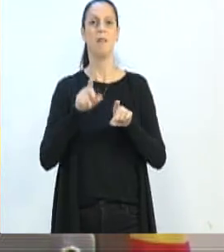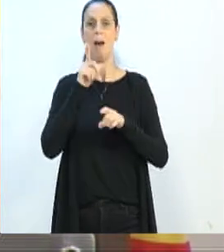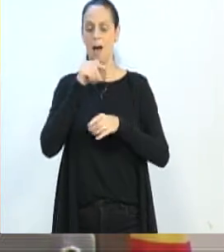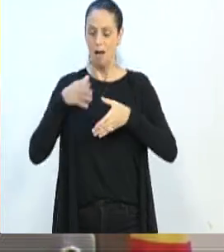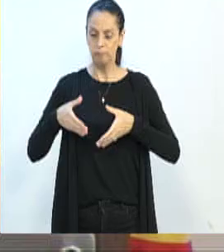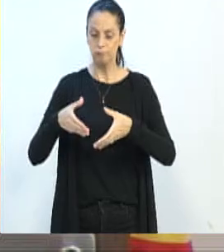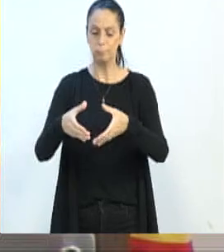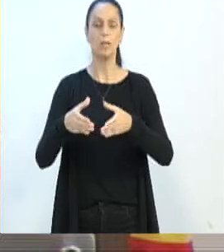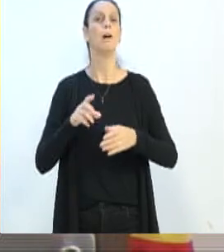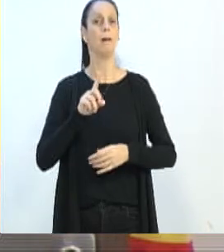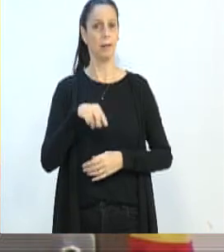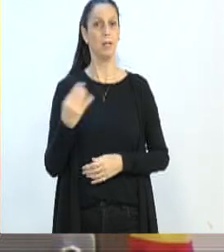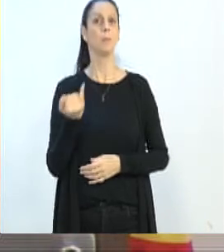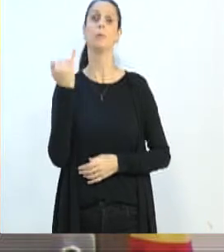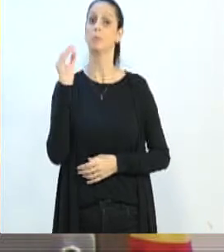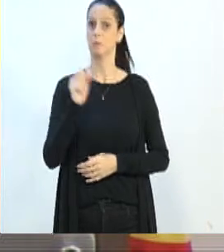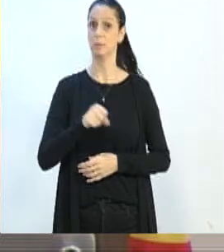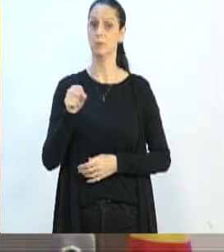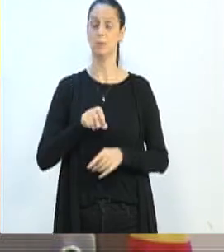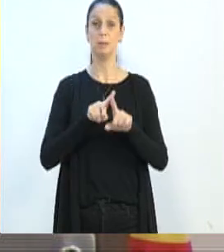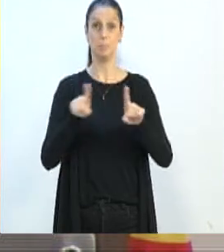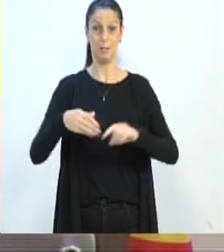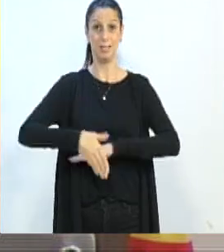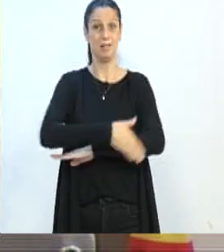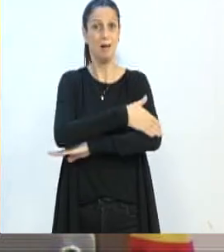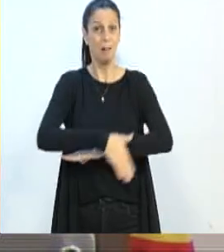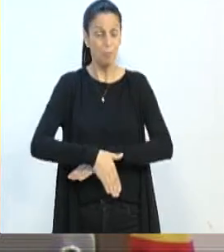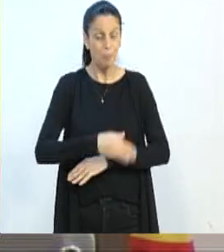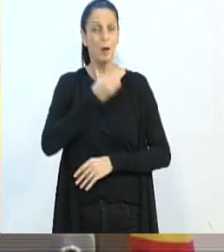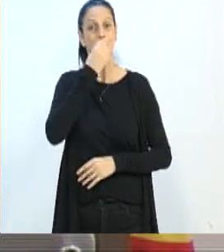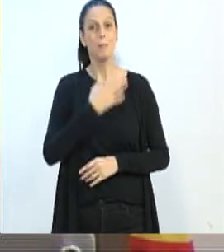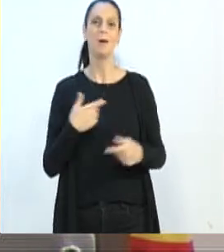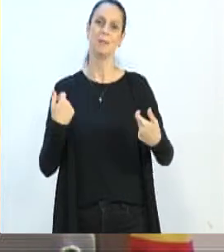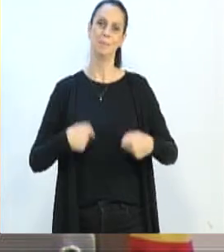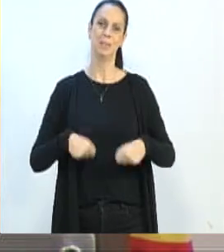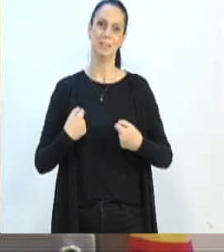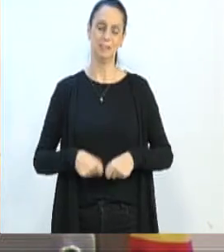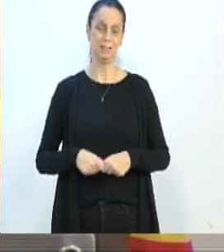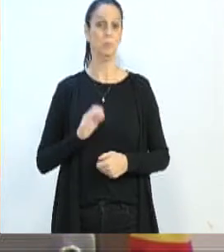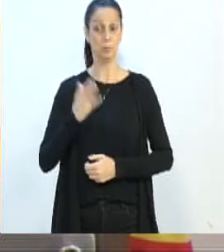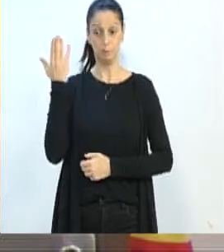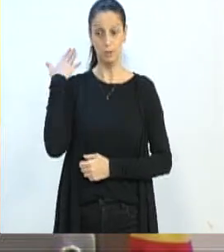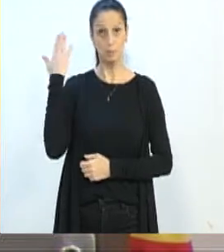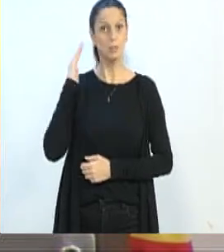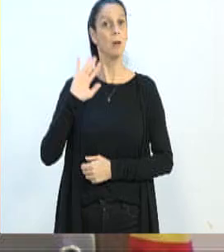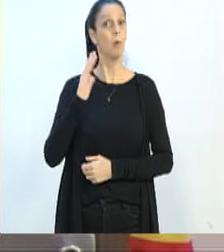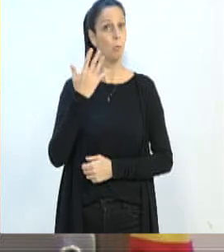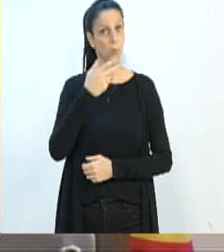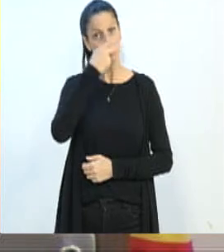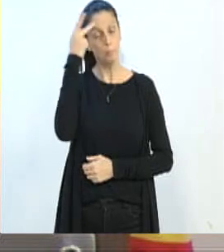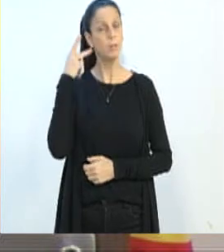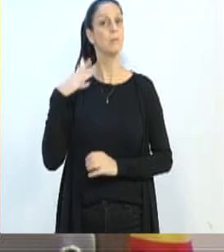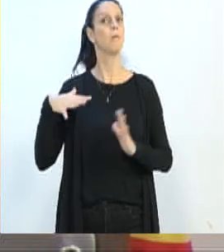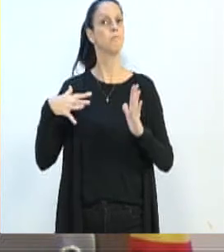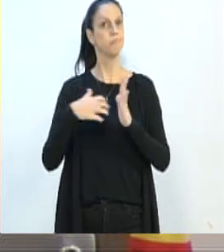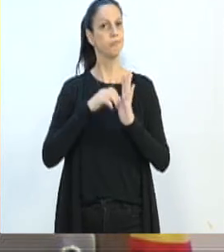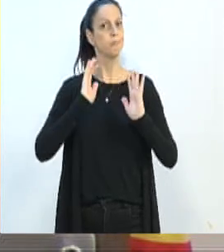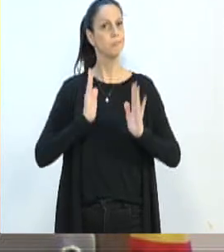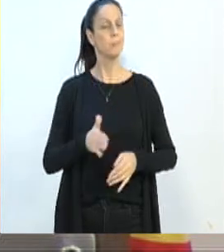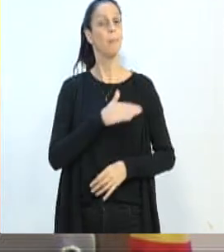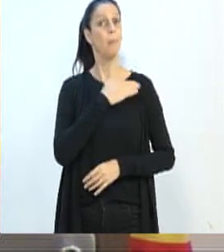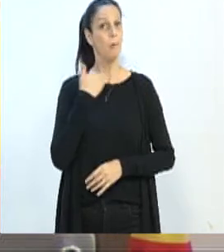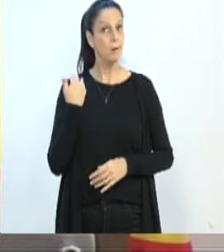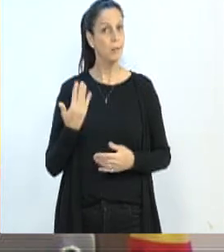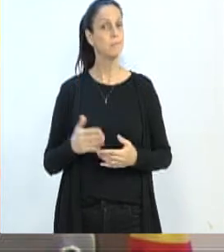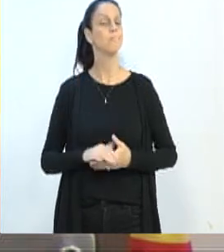de esgoto enfim são importantes mas havia pública em boas condições ali já se perdeu vidas a gente sabe há pouco tempo é perdeu se perdeu vida